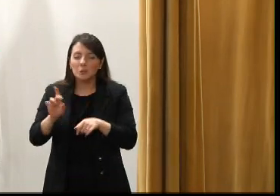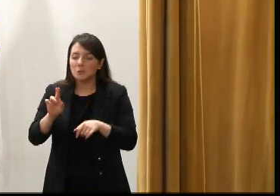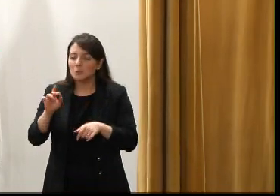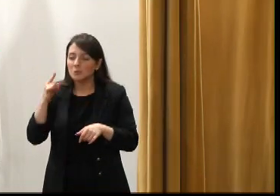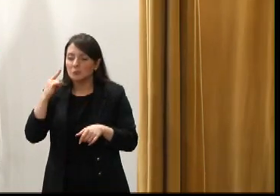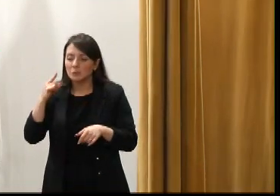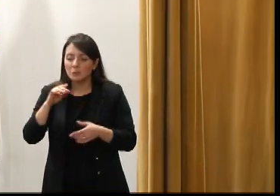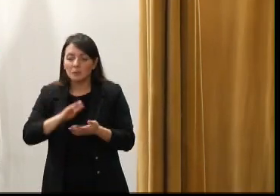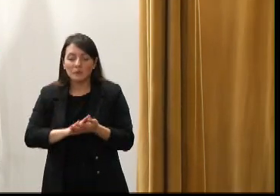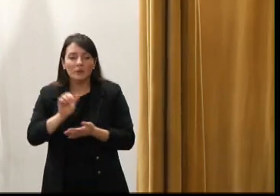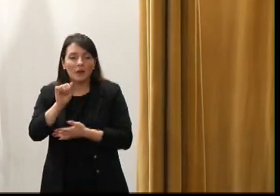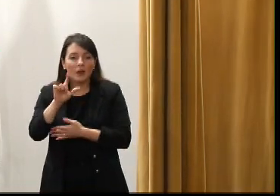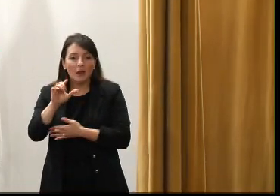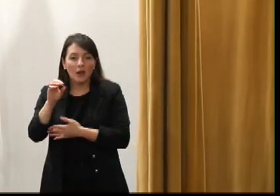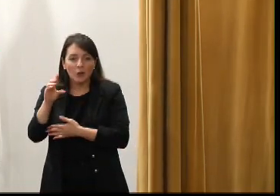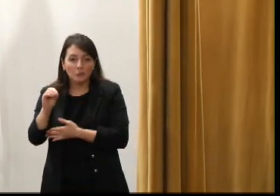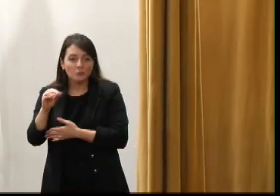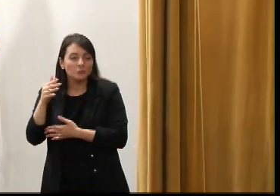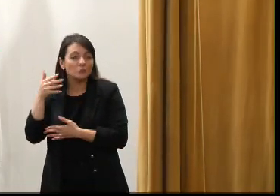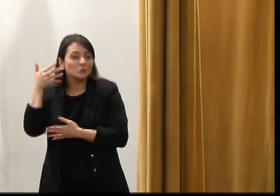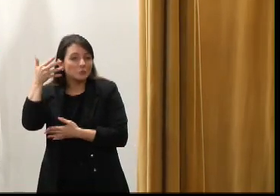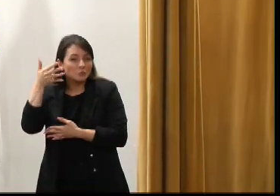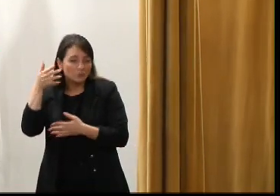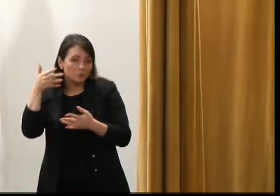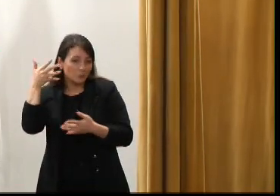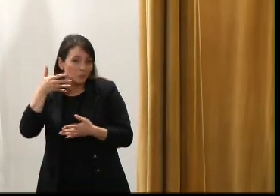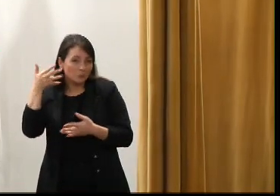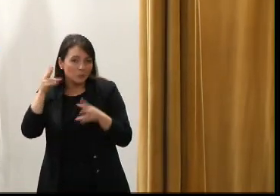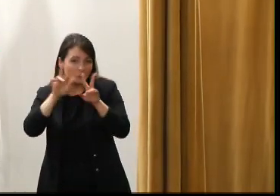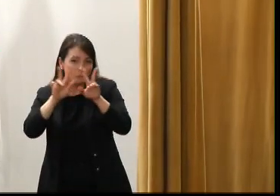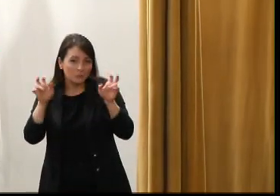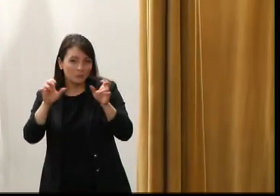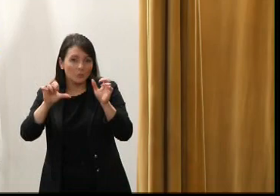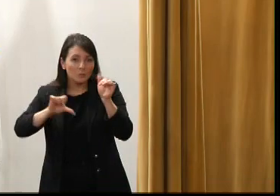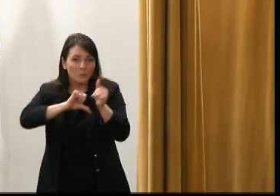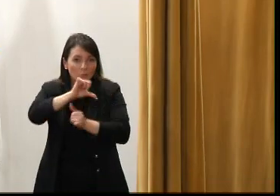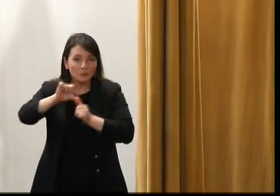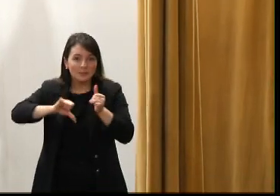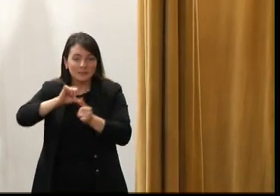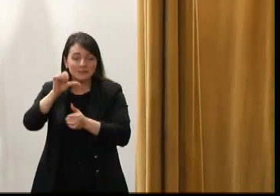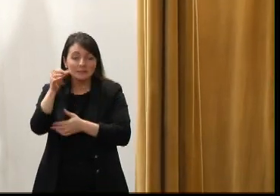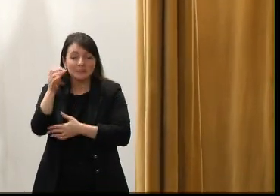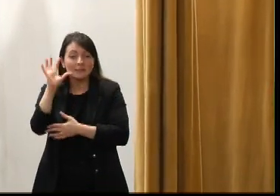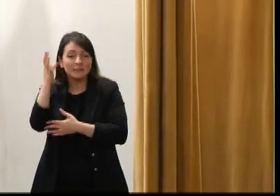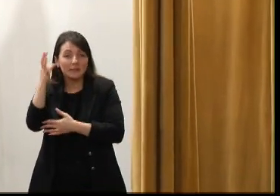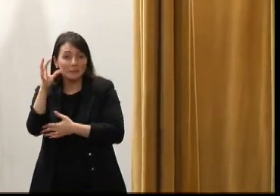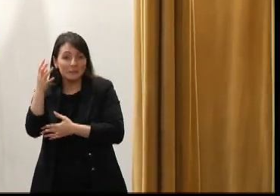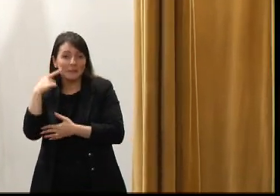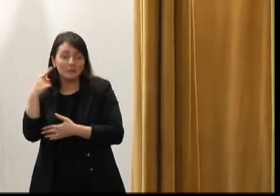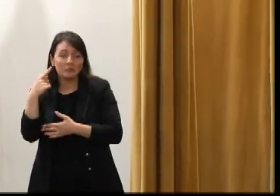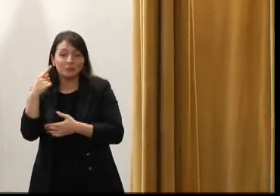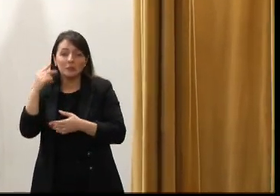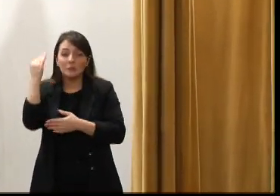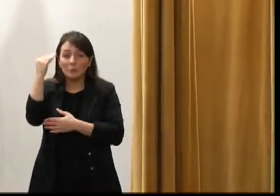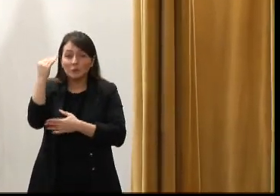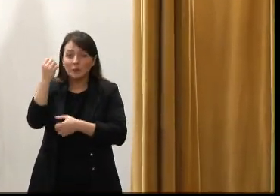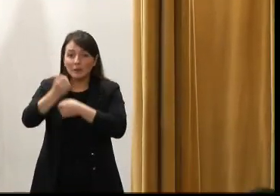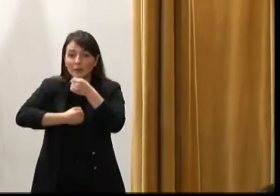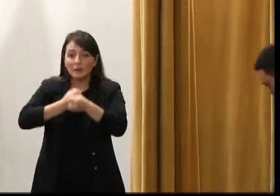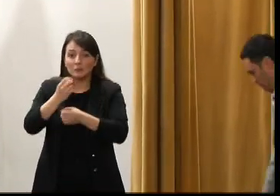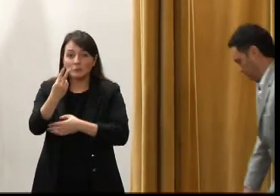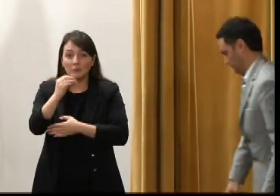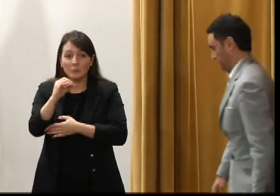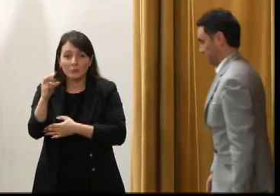Rualdo Menegatti, para o tema Mudanças Climáticas e Porto Alegre em 2050.